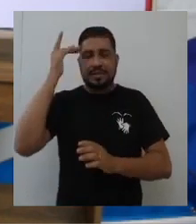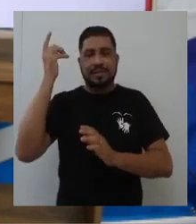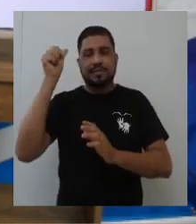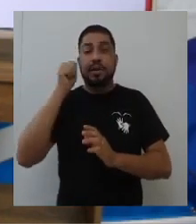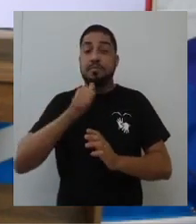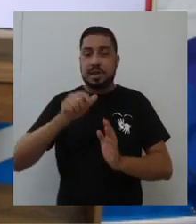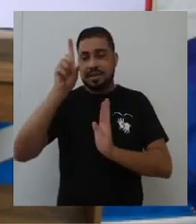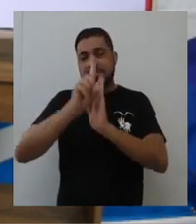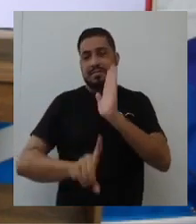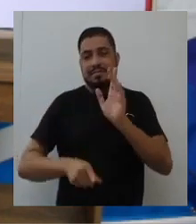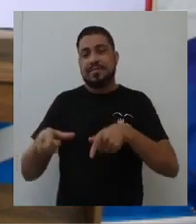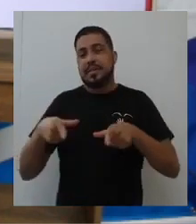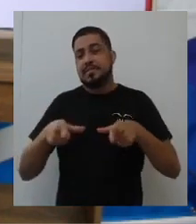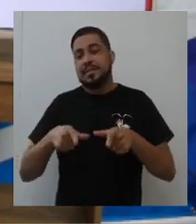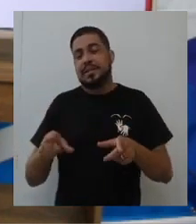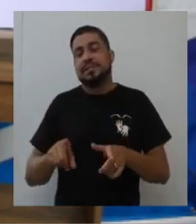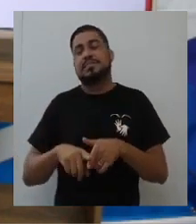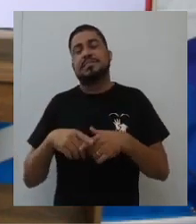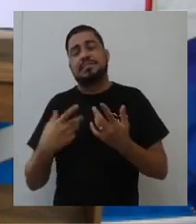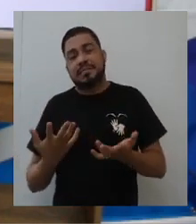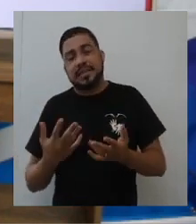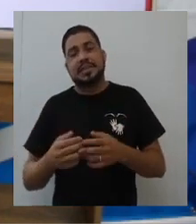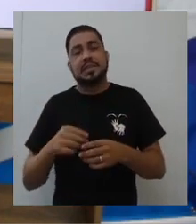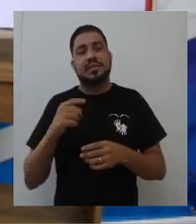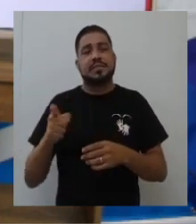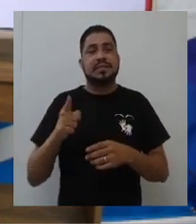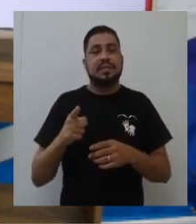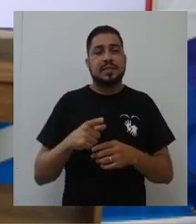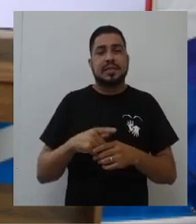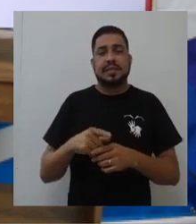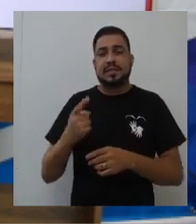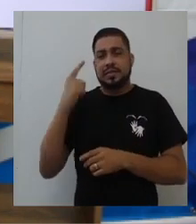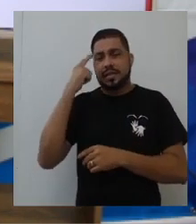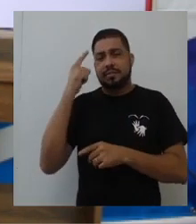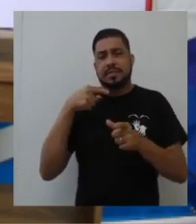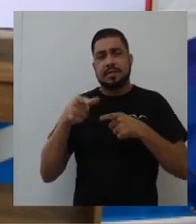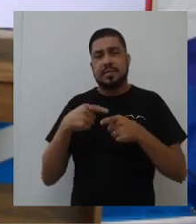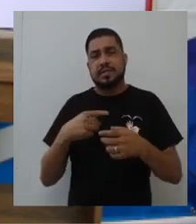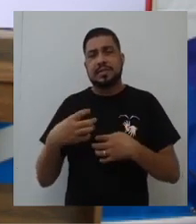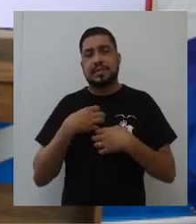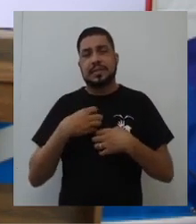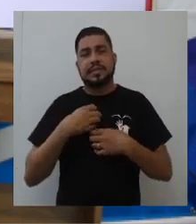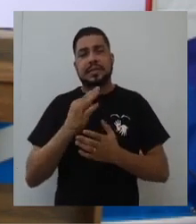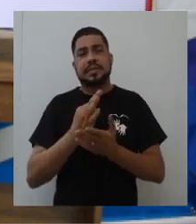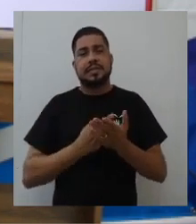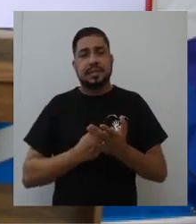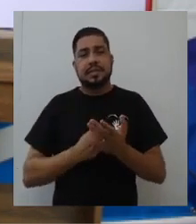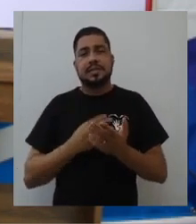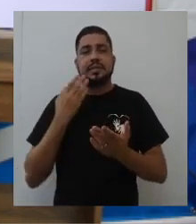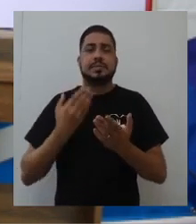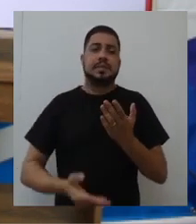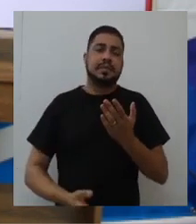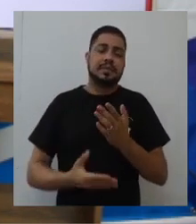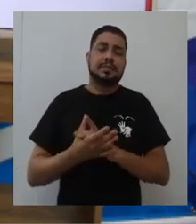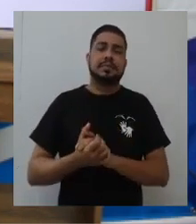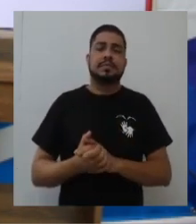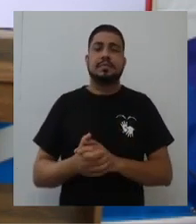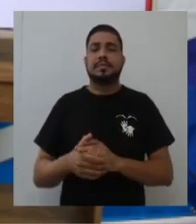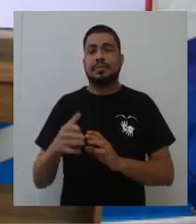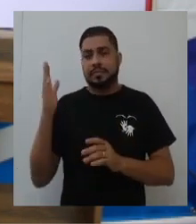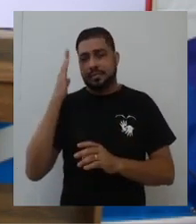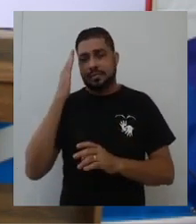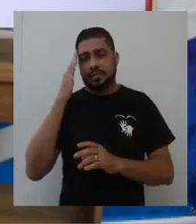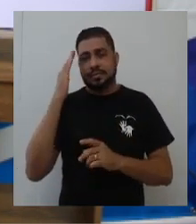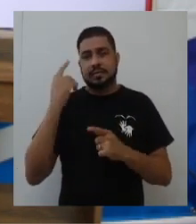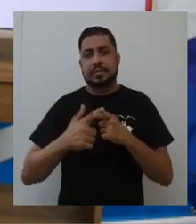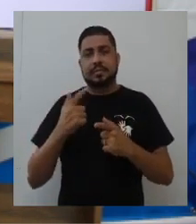trabalho. E aí, sem esse seu trabalho mental, o sentido do texto iria se perder. Entenderam